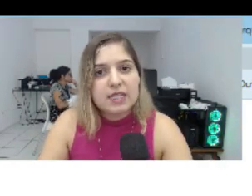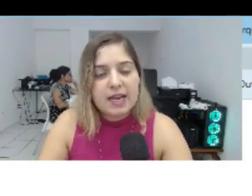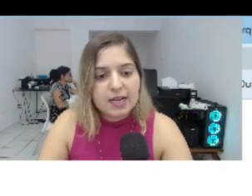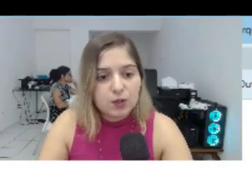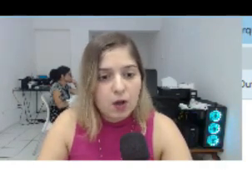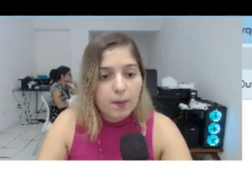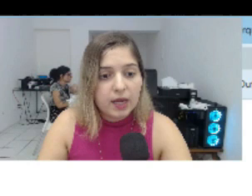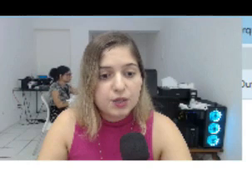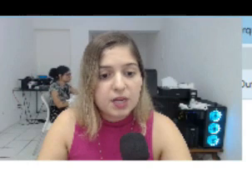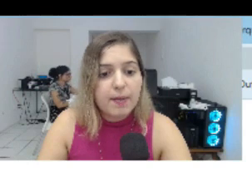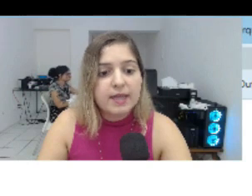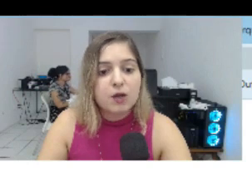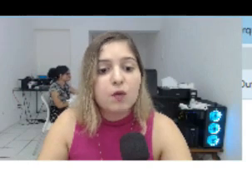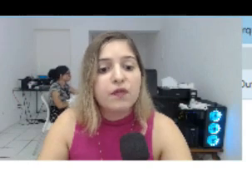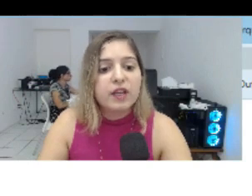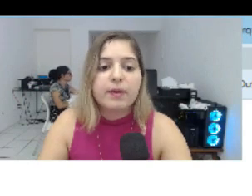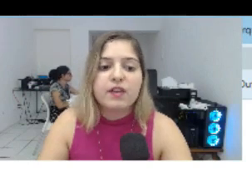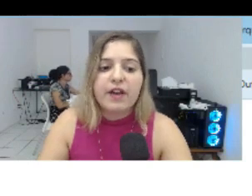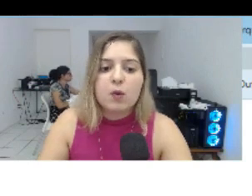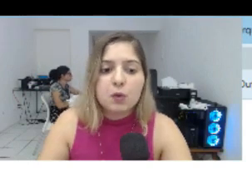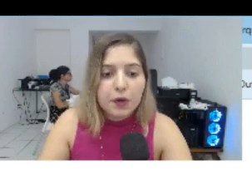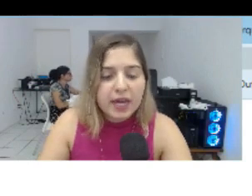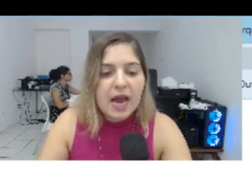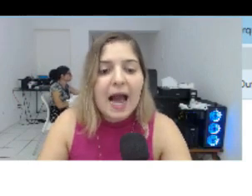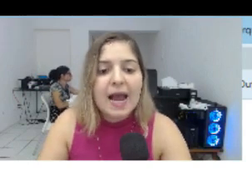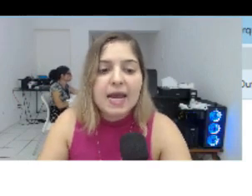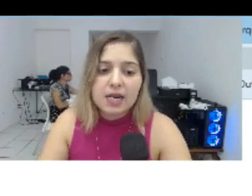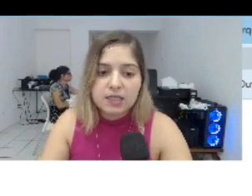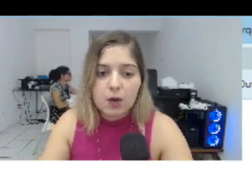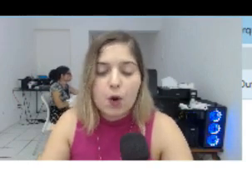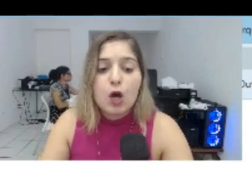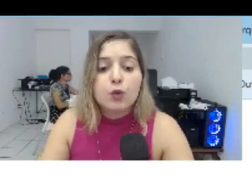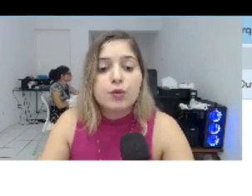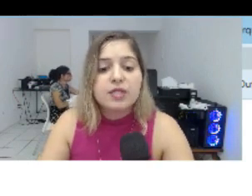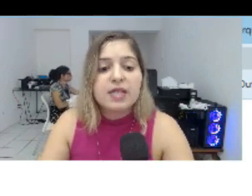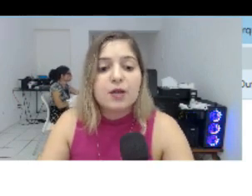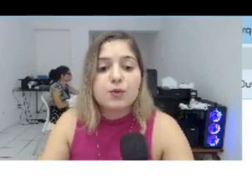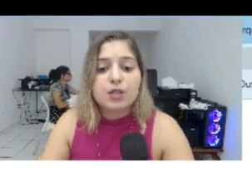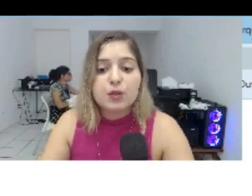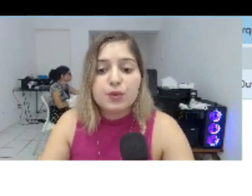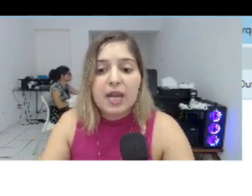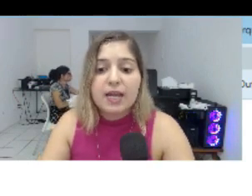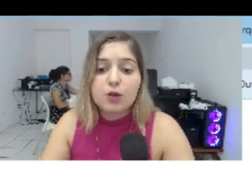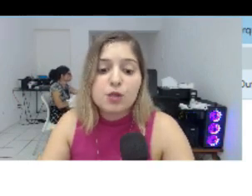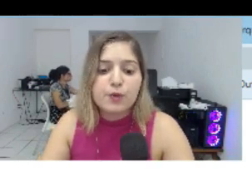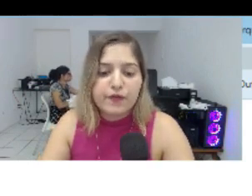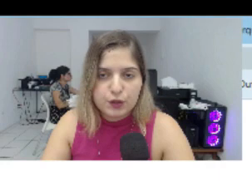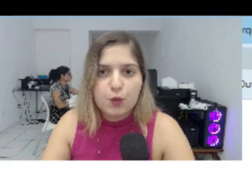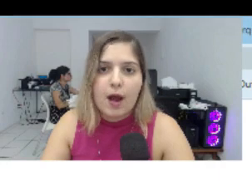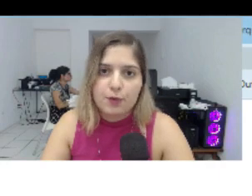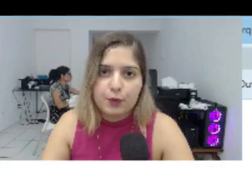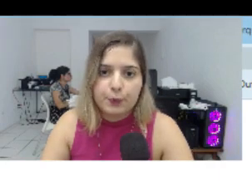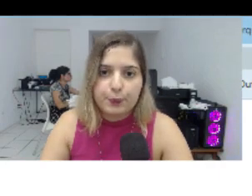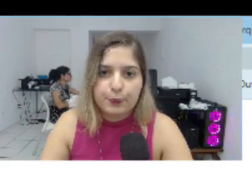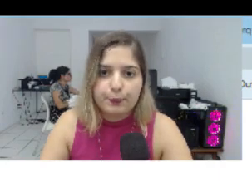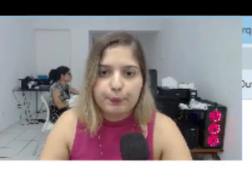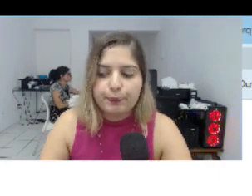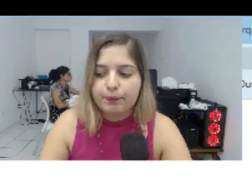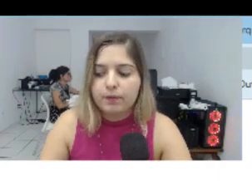temos internacionalmente que Biden confirma que vai concorrer à reeleição nos Estados Unidos em